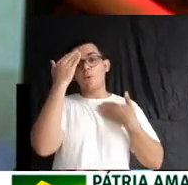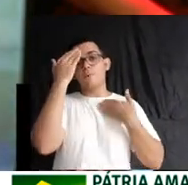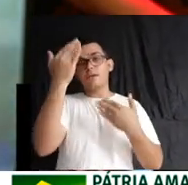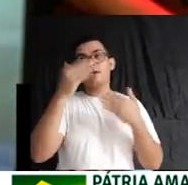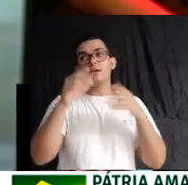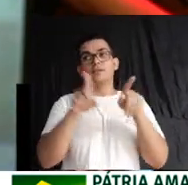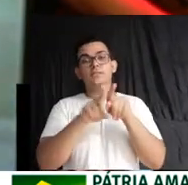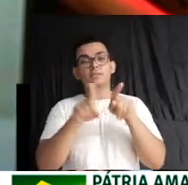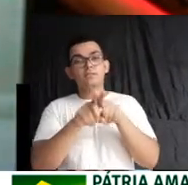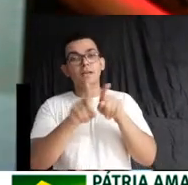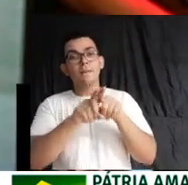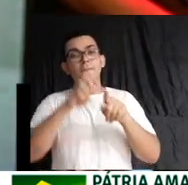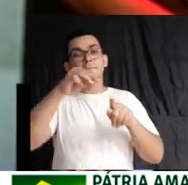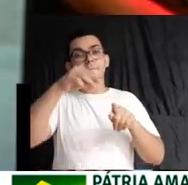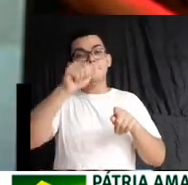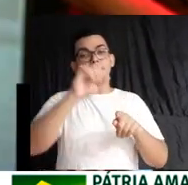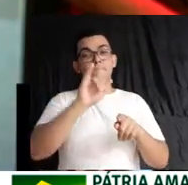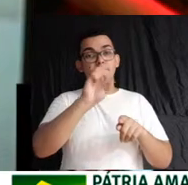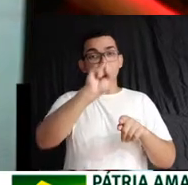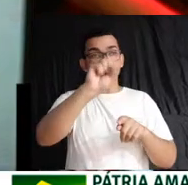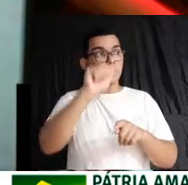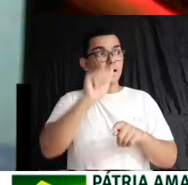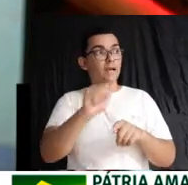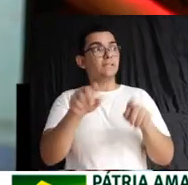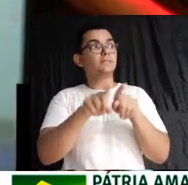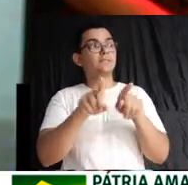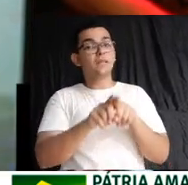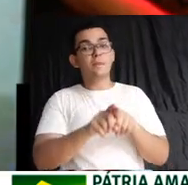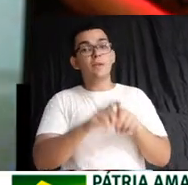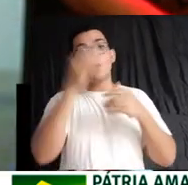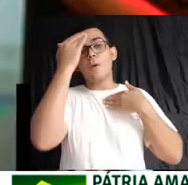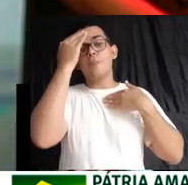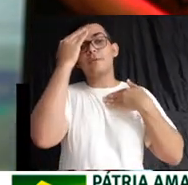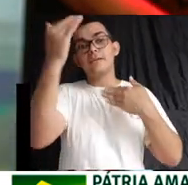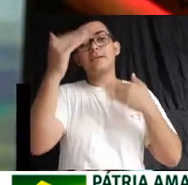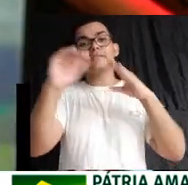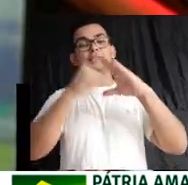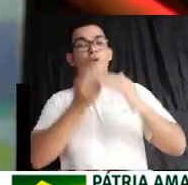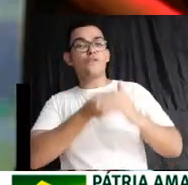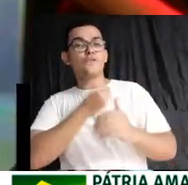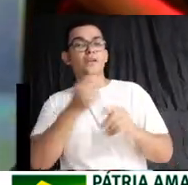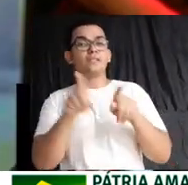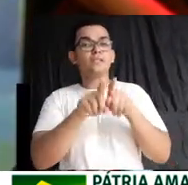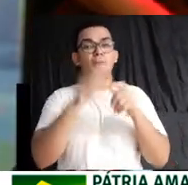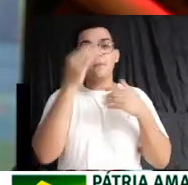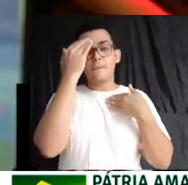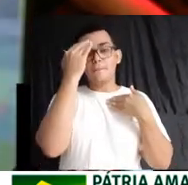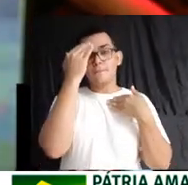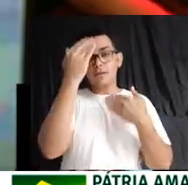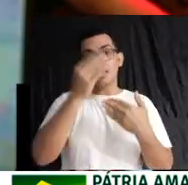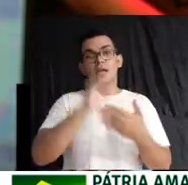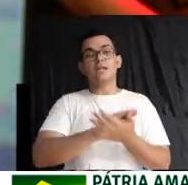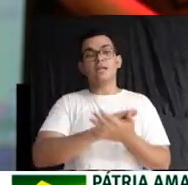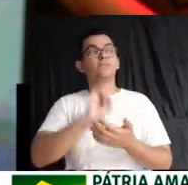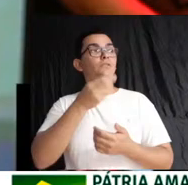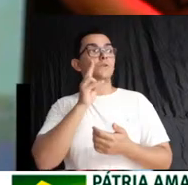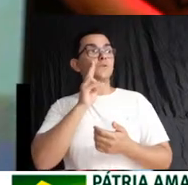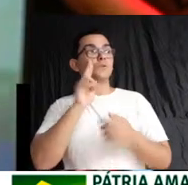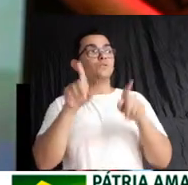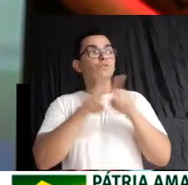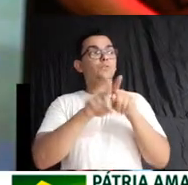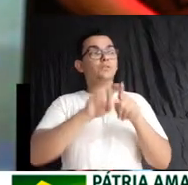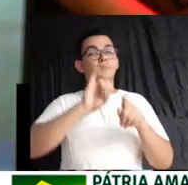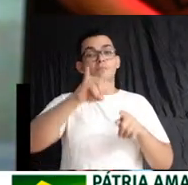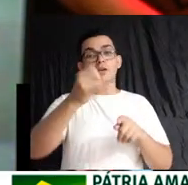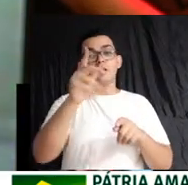Santos. Obrigada, Marisa, bonequinha. Obrigada por estar com a gente. Já falou que está comigo aqui. Obrigada, Johnny. Obrigada, de